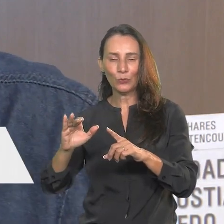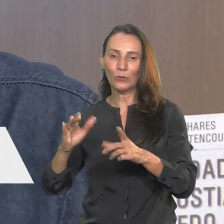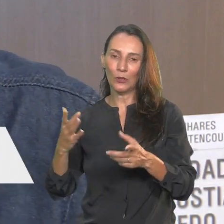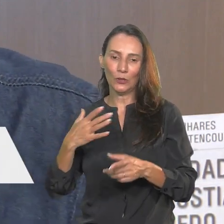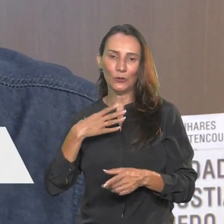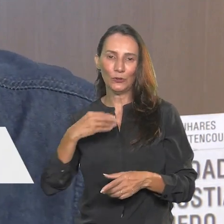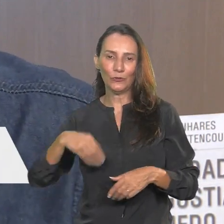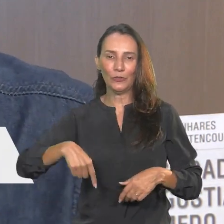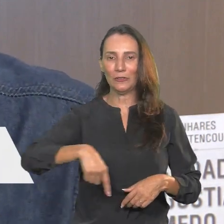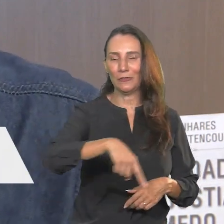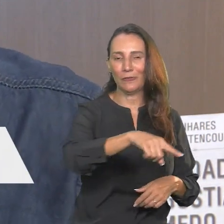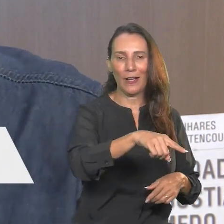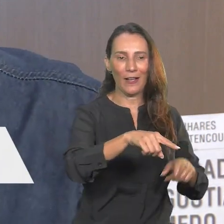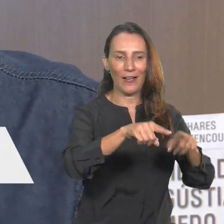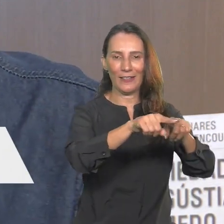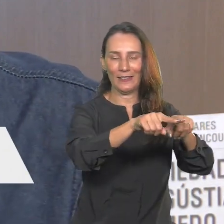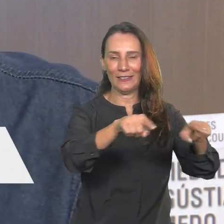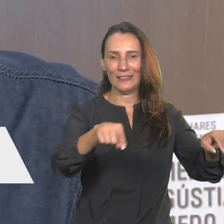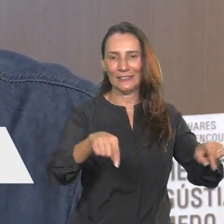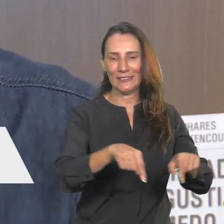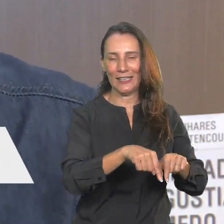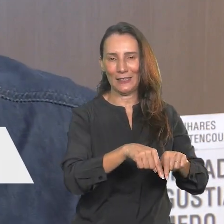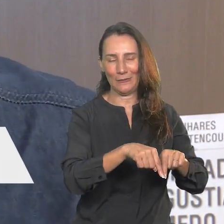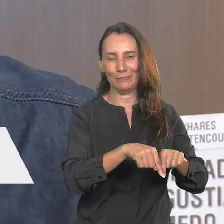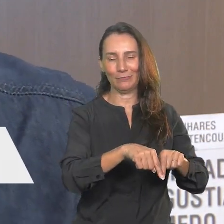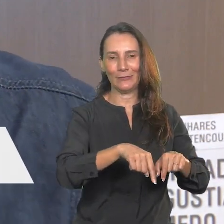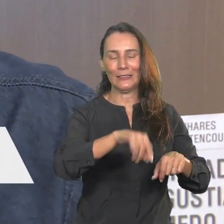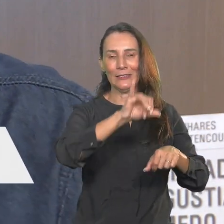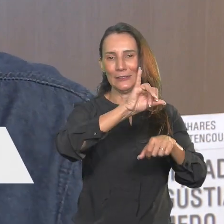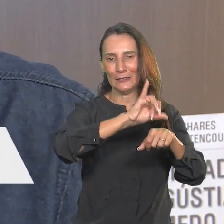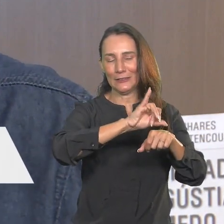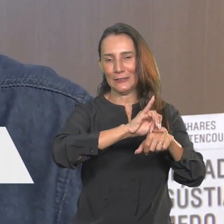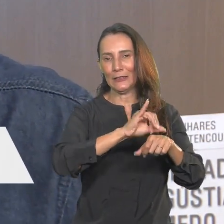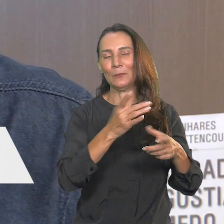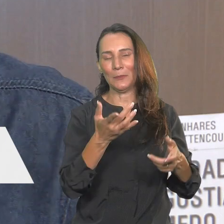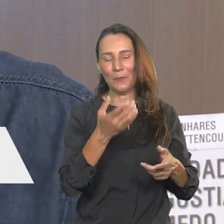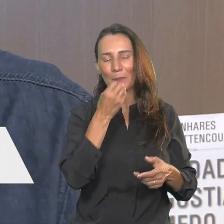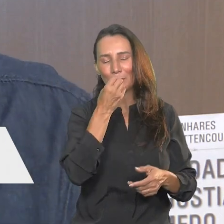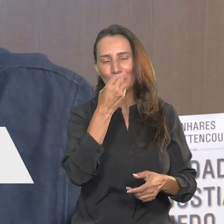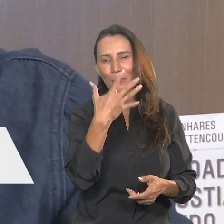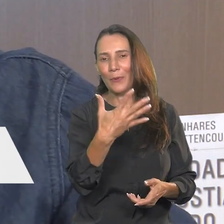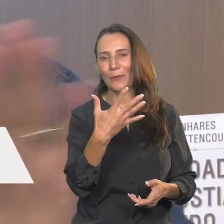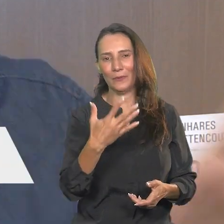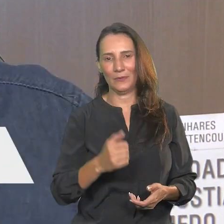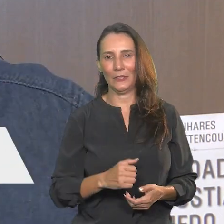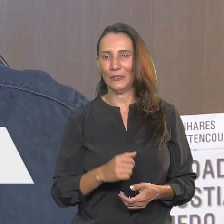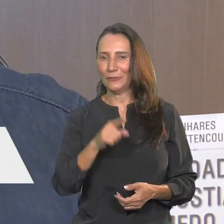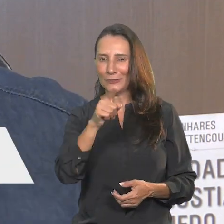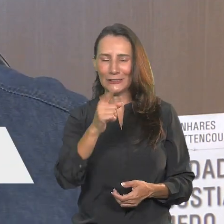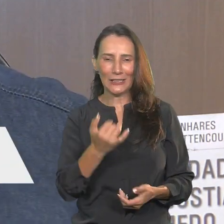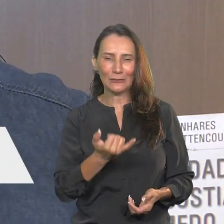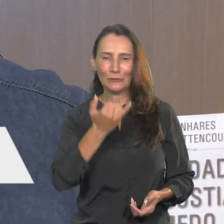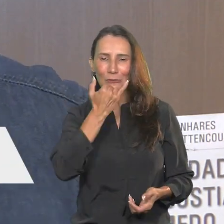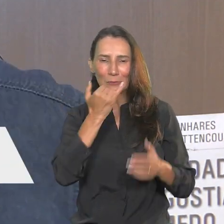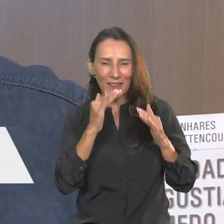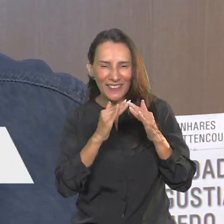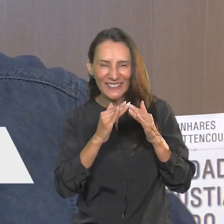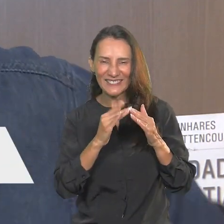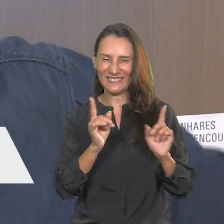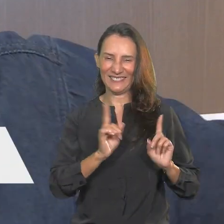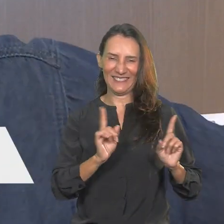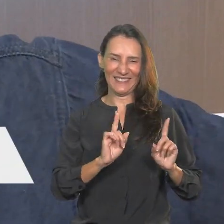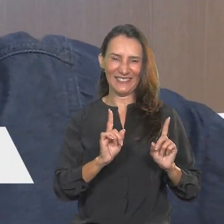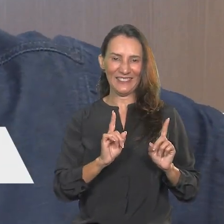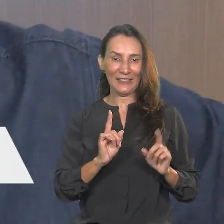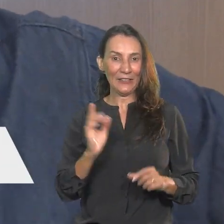no Salão Diamante e podem participar do culto de libertação. Não tem desculpa para ficar em casa.